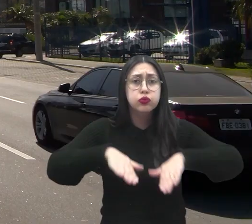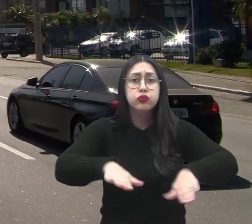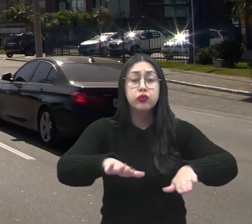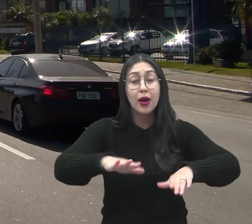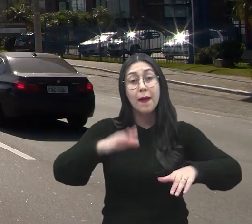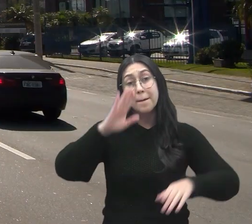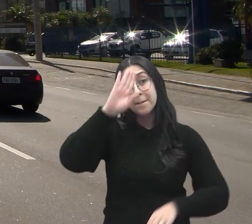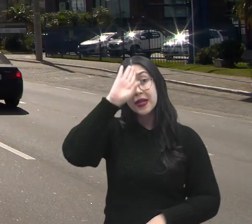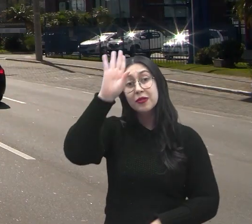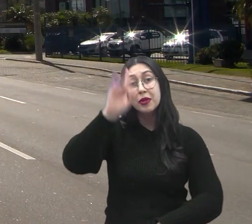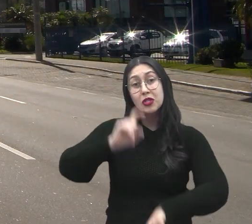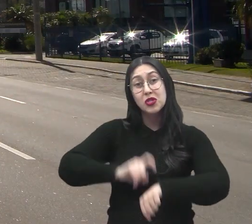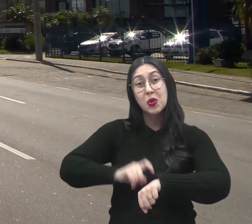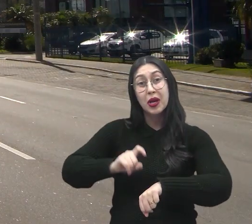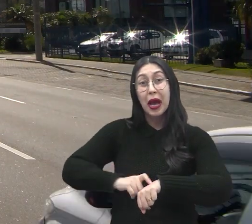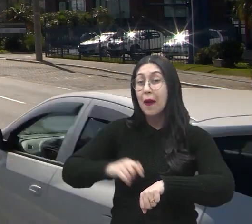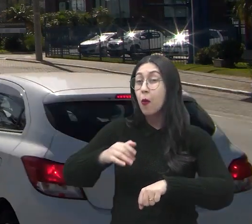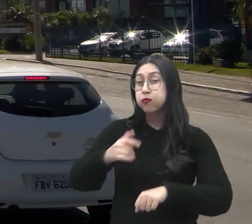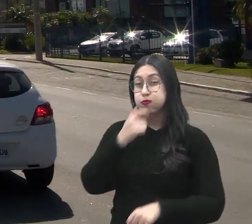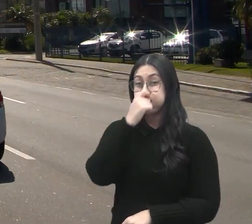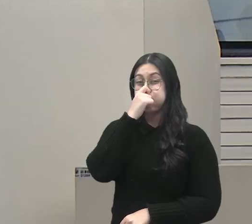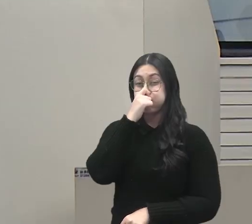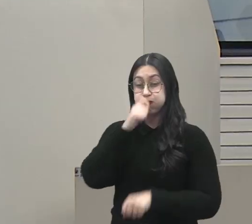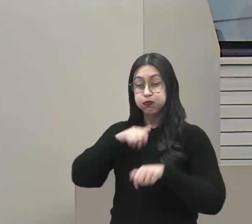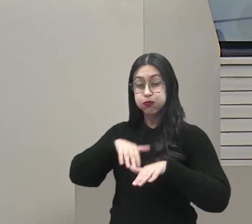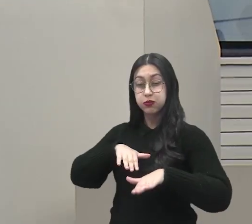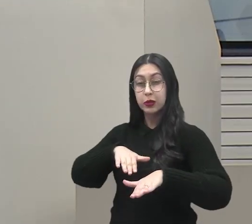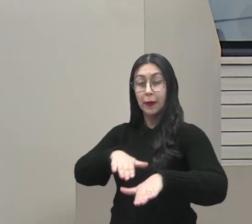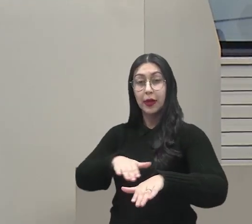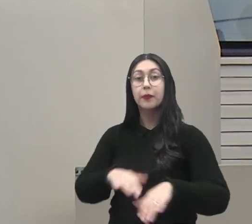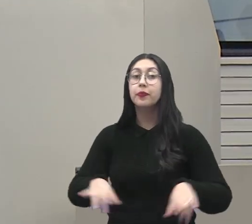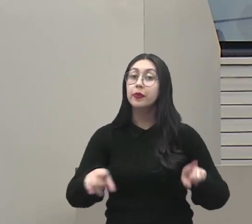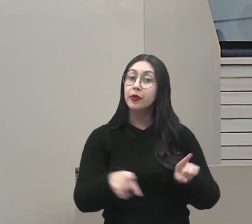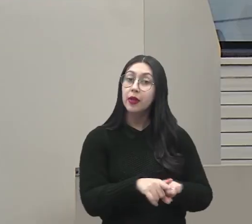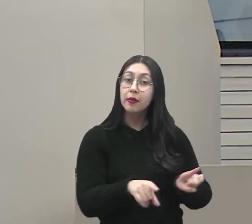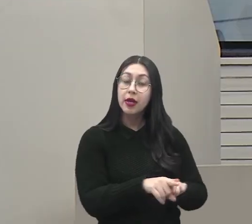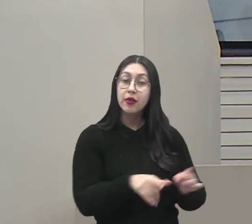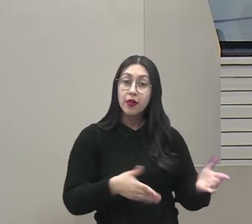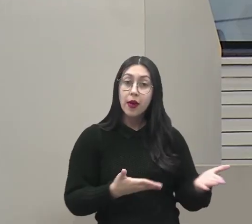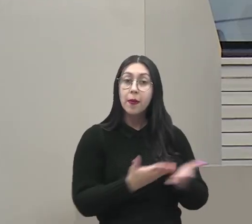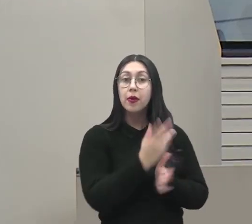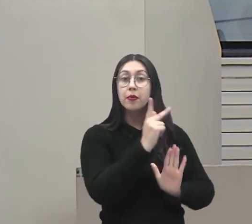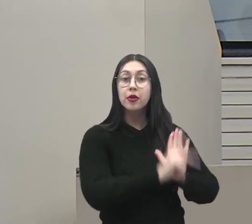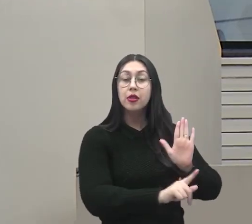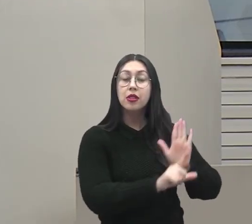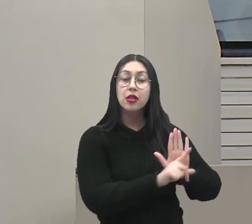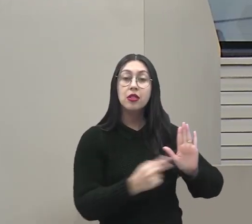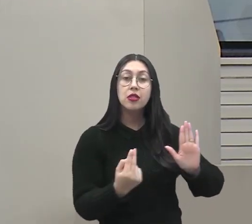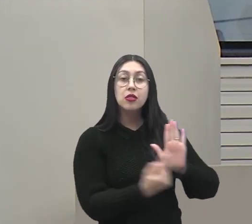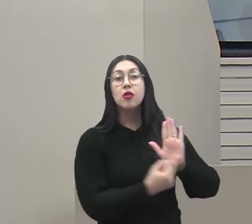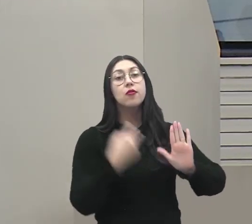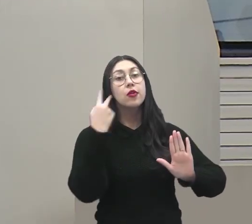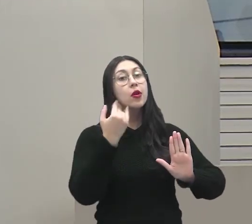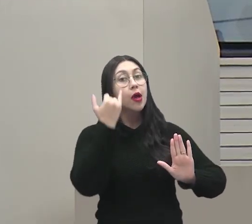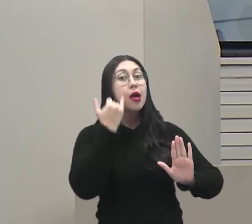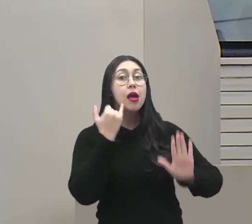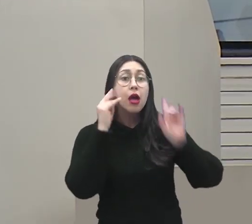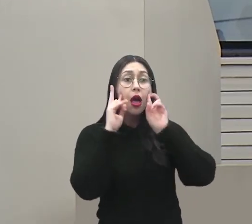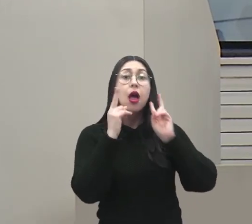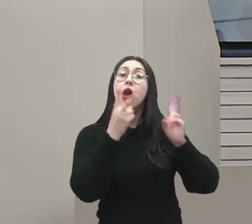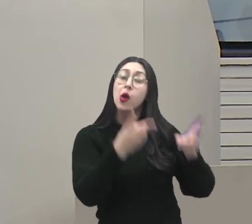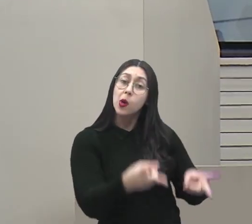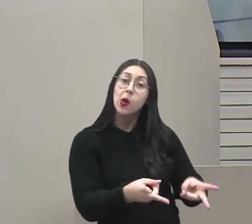no local, especialmente nos horários de pico. Também foi aprovado o projeto do vereador Zé Luiz, que reconhece a